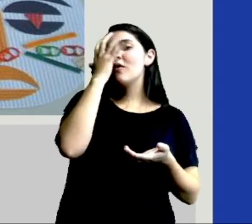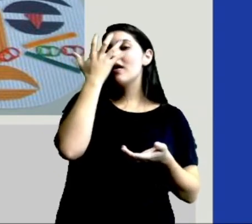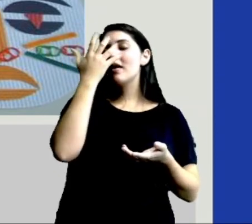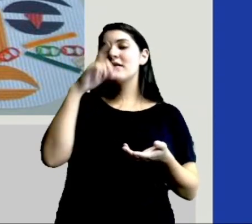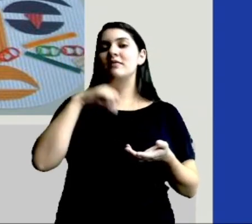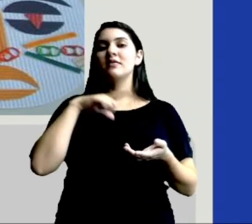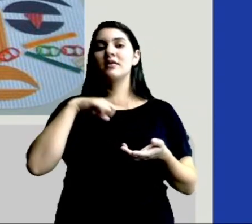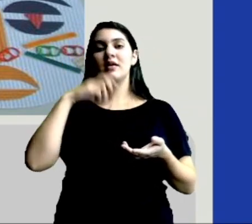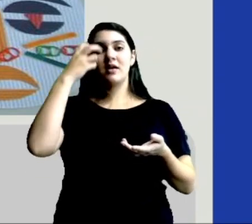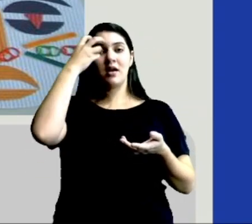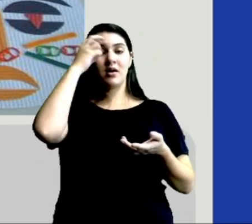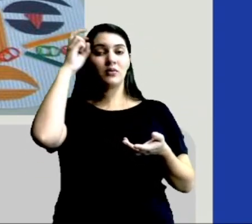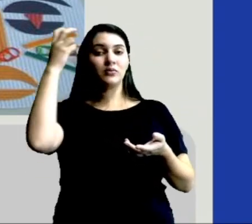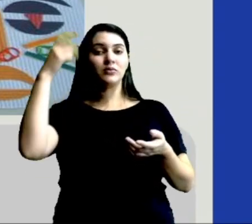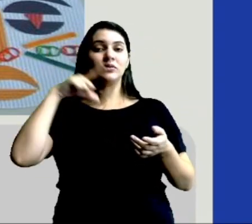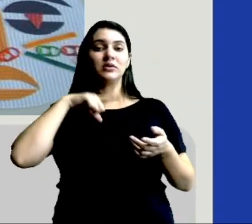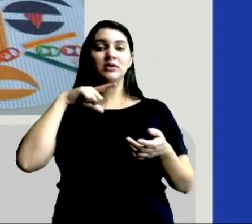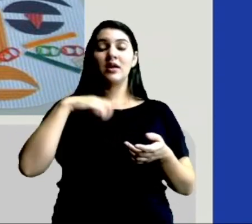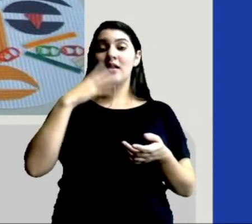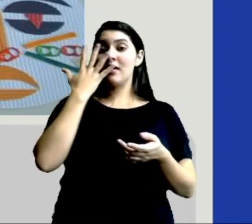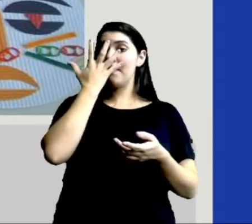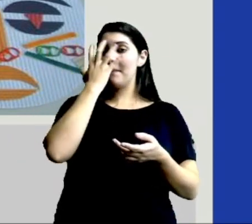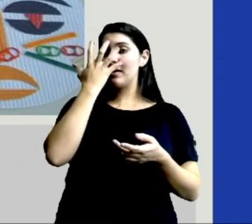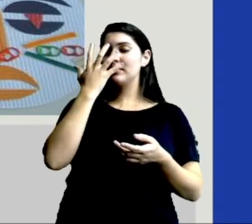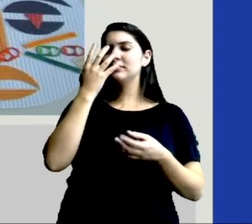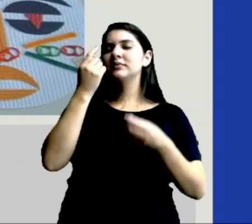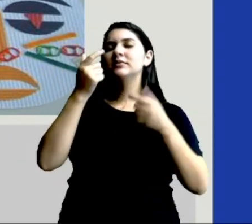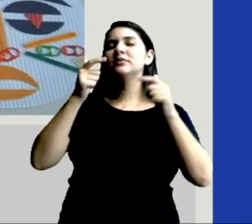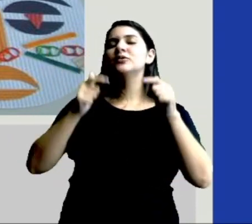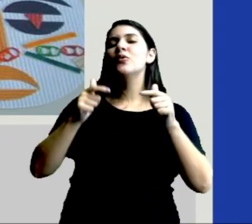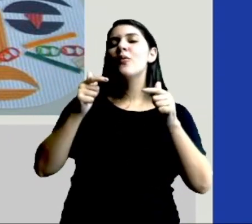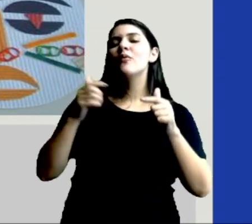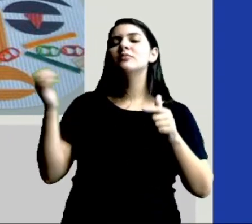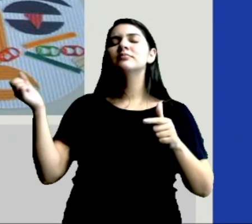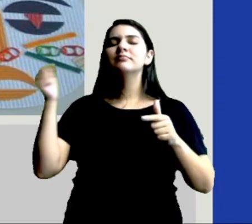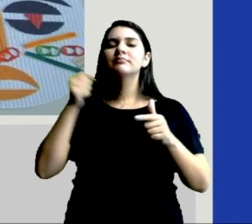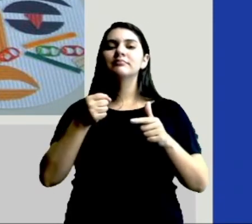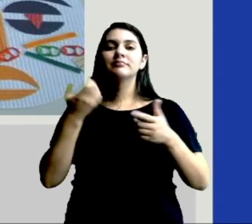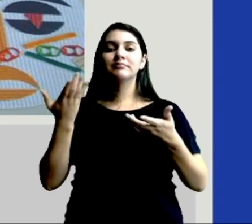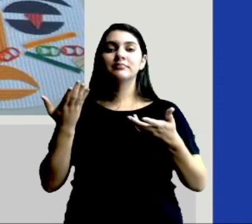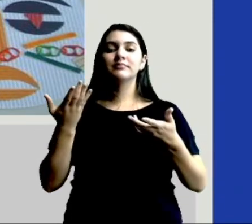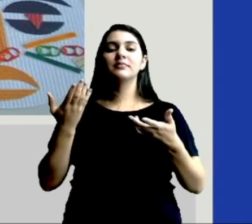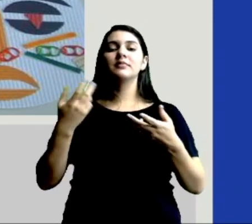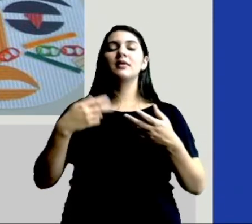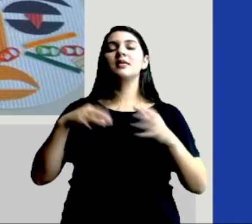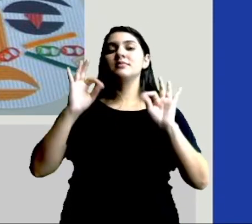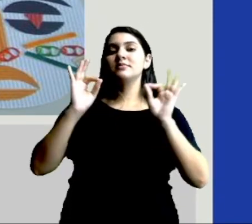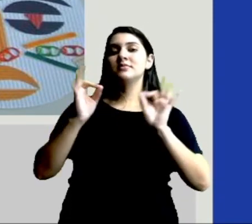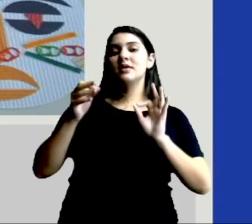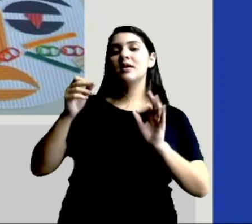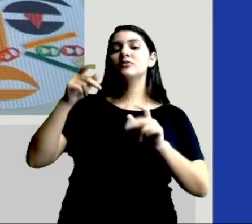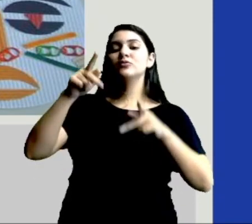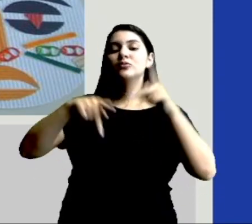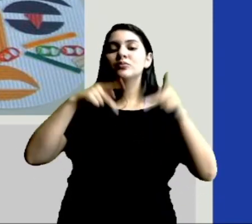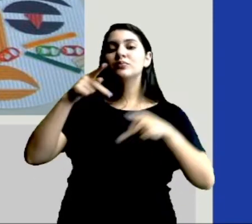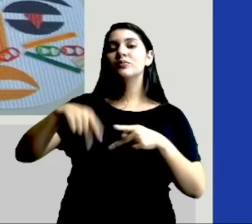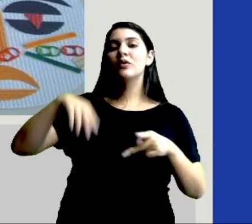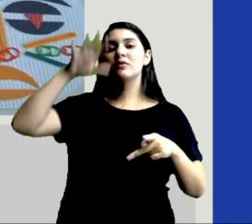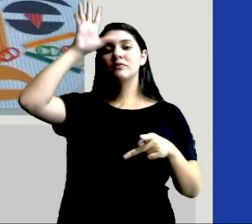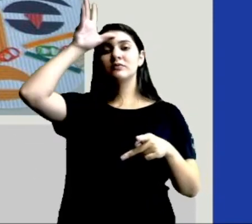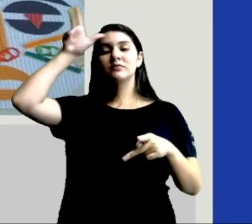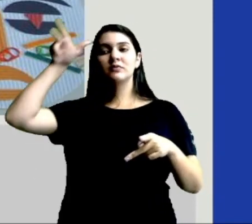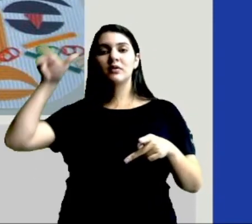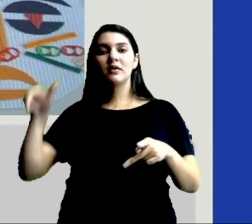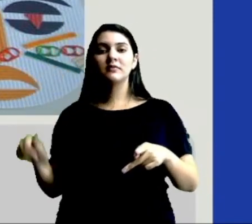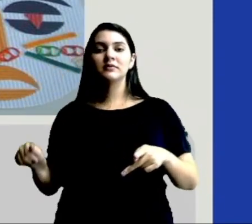a cultura de ter máscara. E de onde veio isso? Justamente veio do povo africano. Veio deles essa cultura